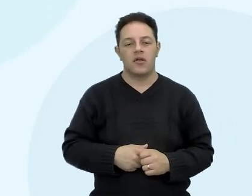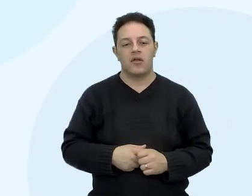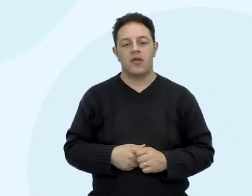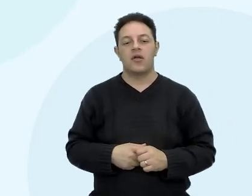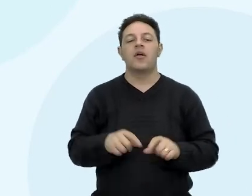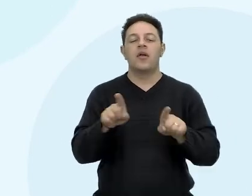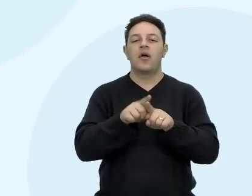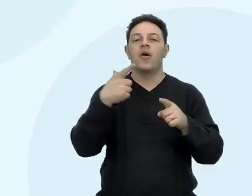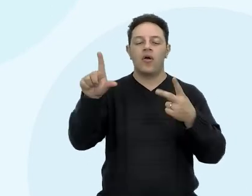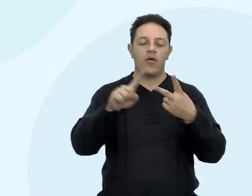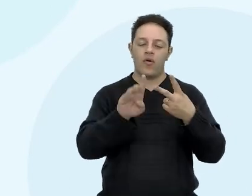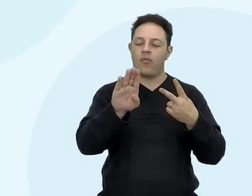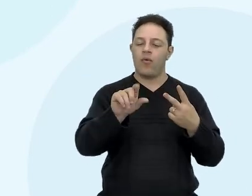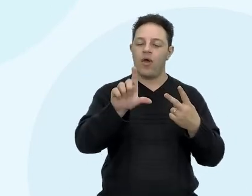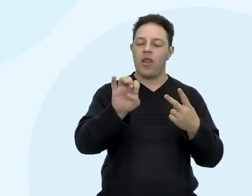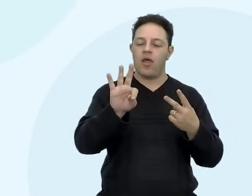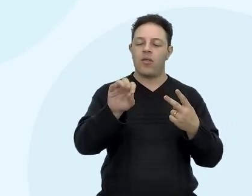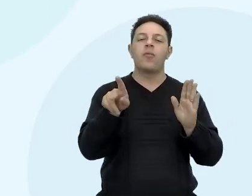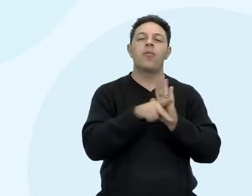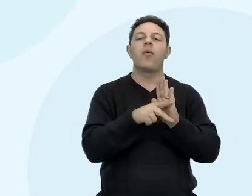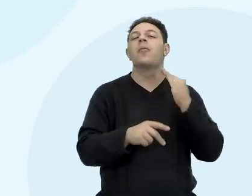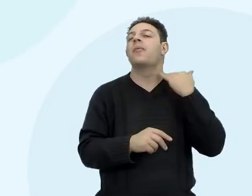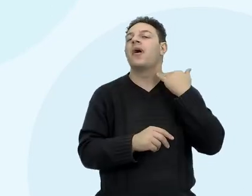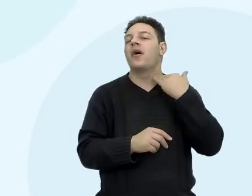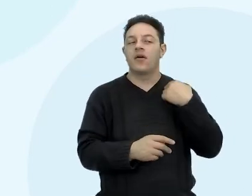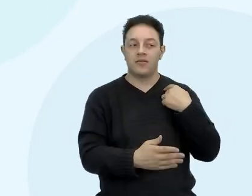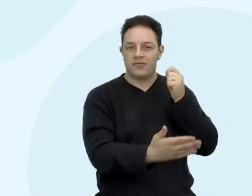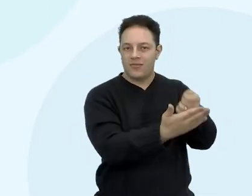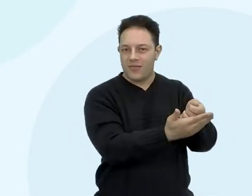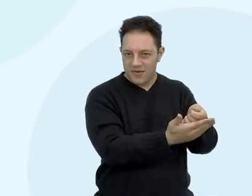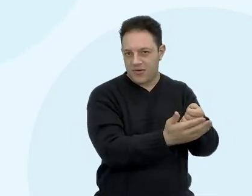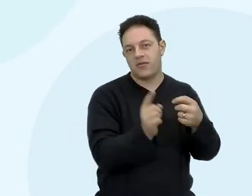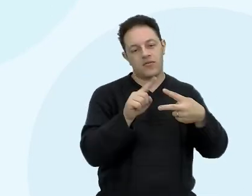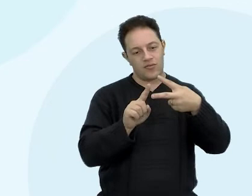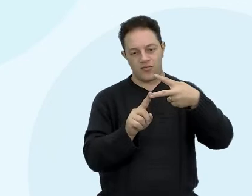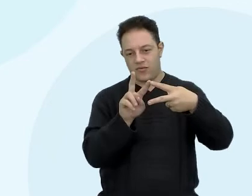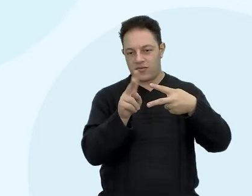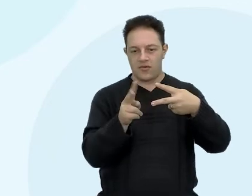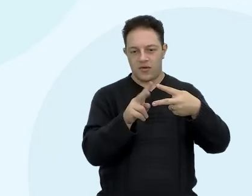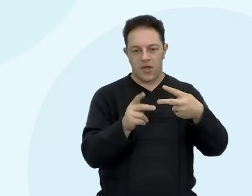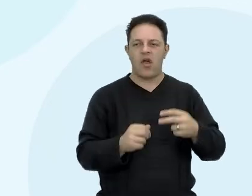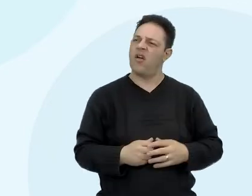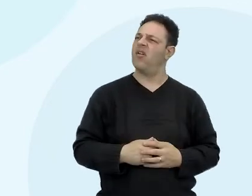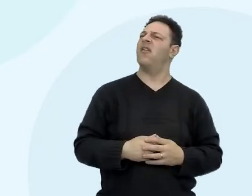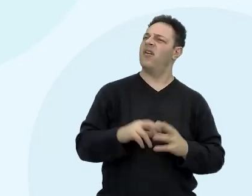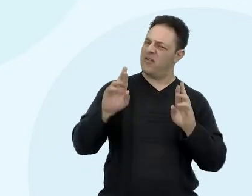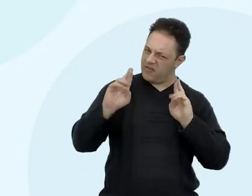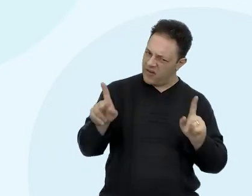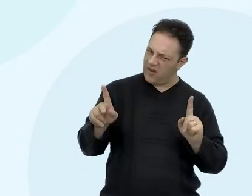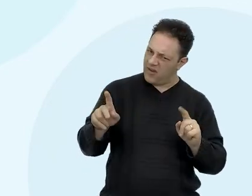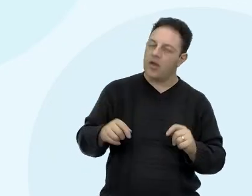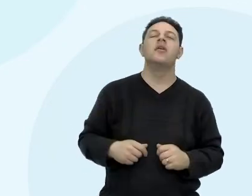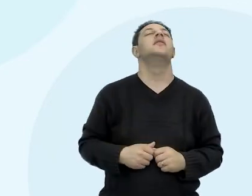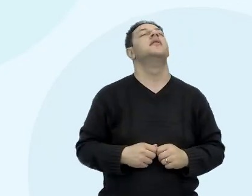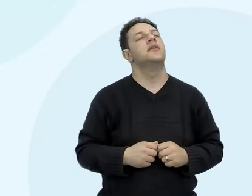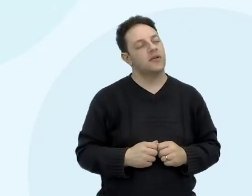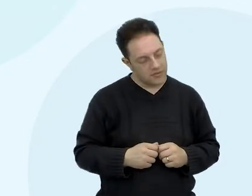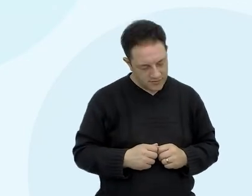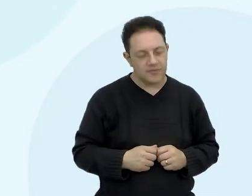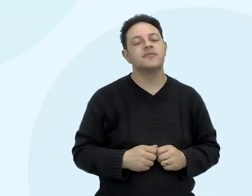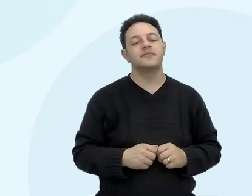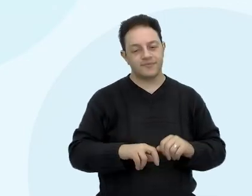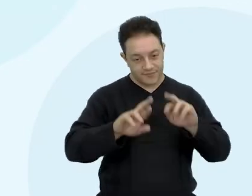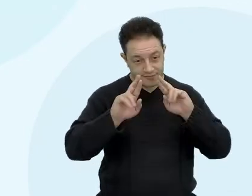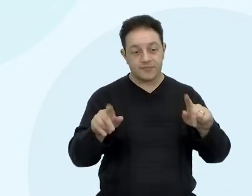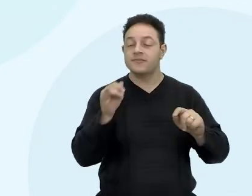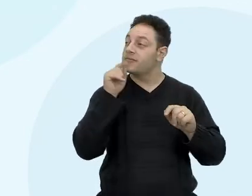e boleto bancário mesmo. Nossa, professora, são diferentes? São. são diferentes. A conta